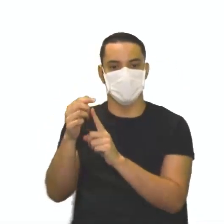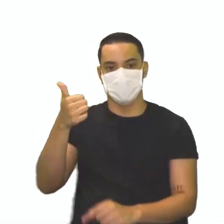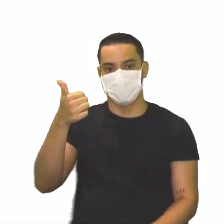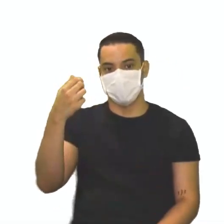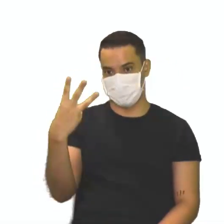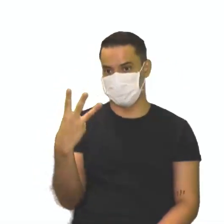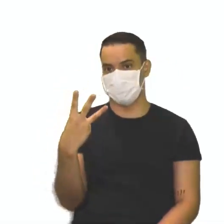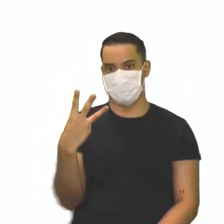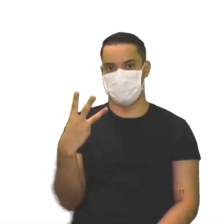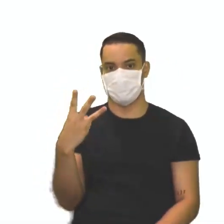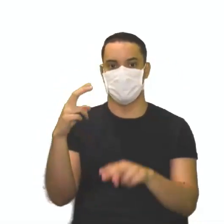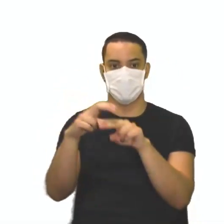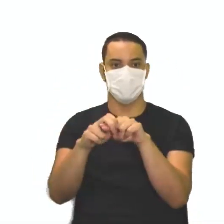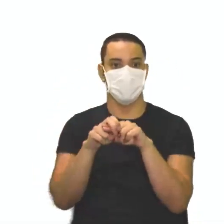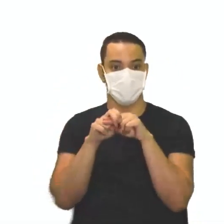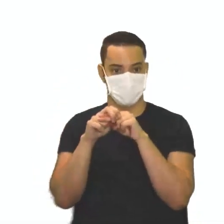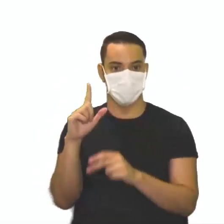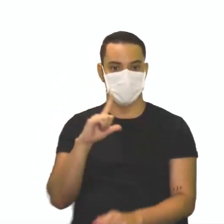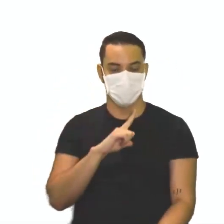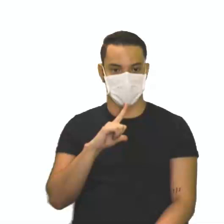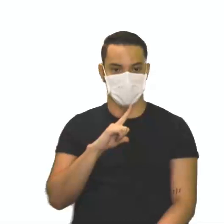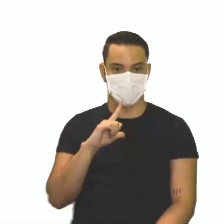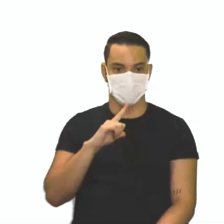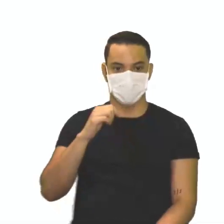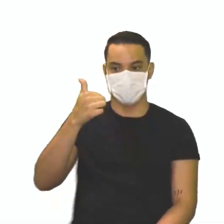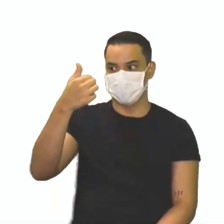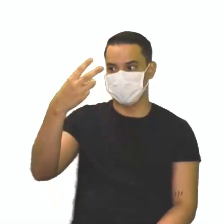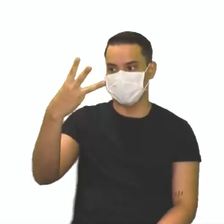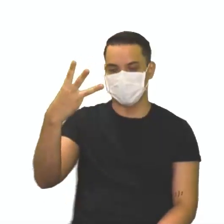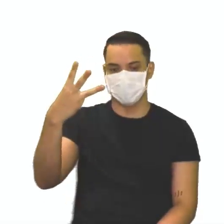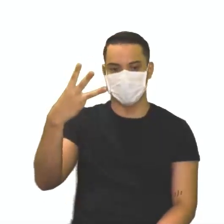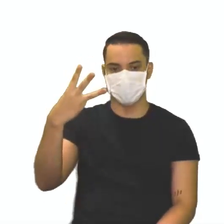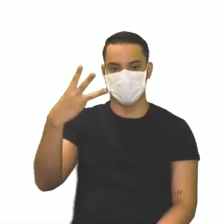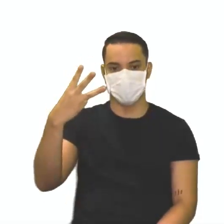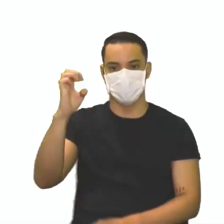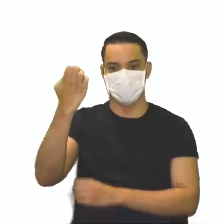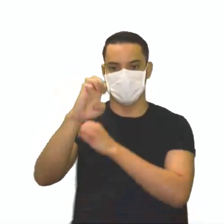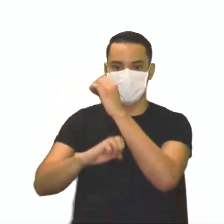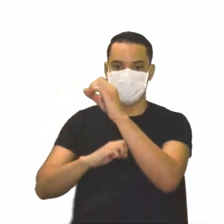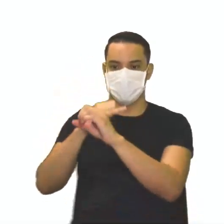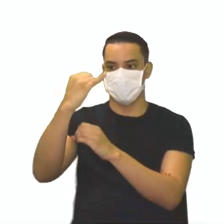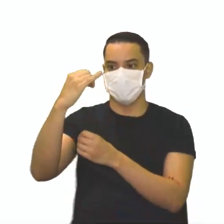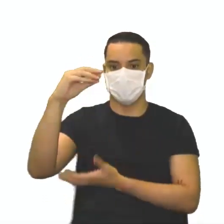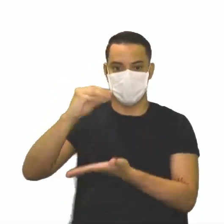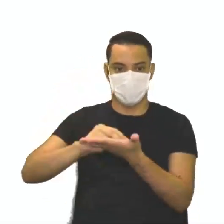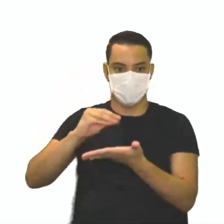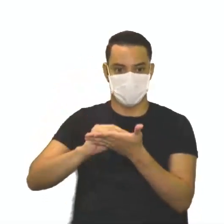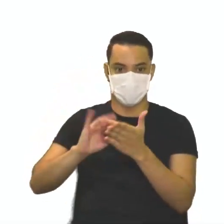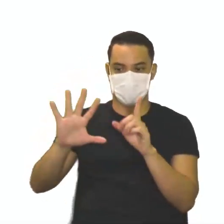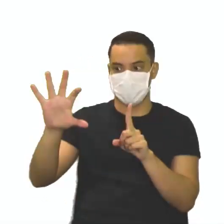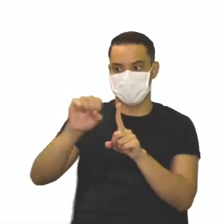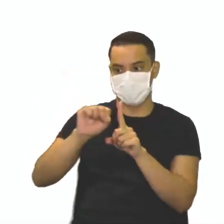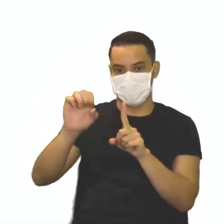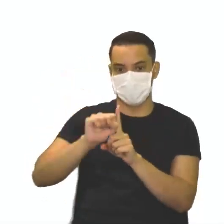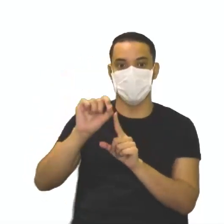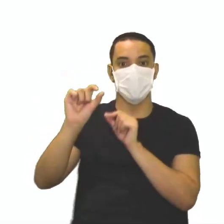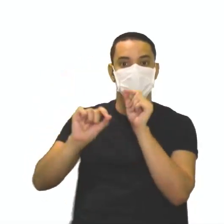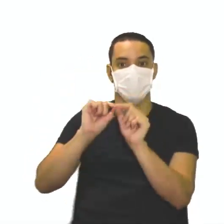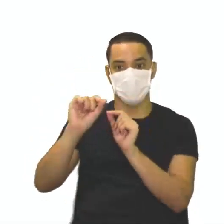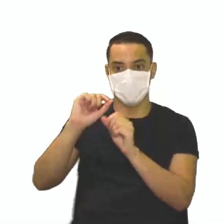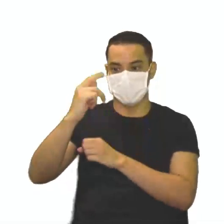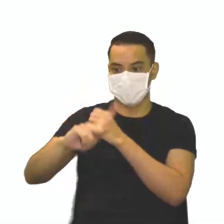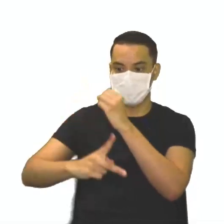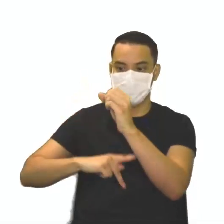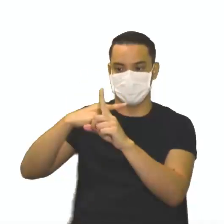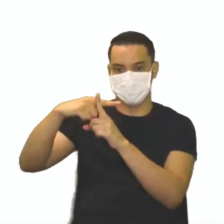13. Então, eu tenho aí 13 elétrons em falta, ok? O que aconteceu? Eu adquiri carga positiva, ali